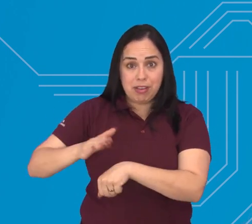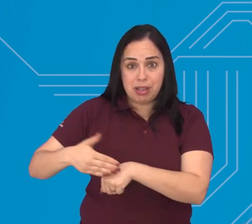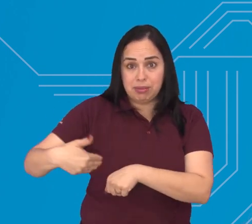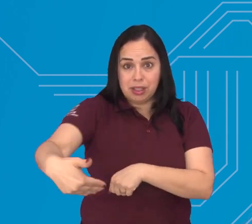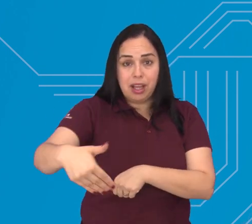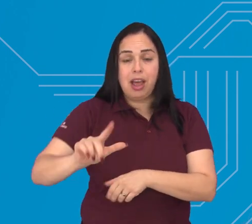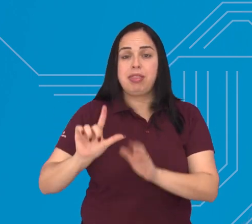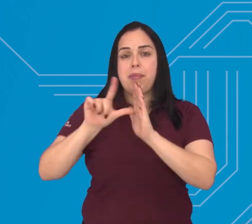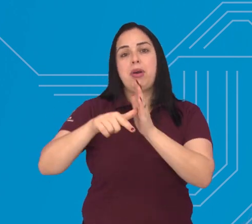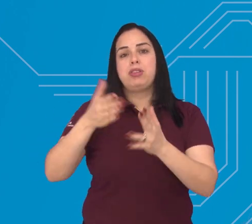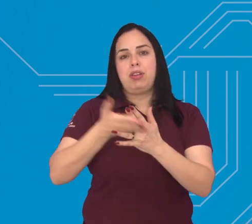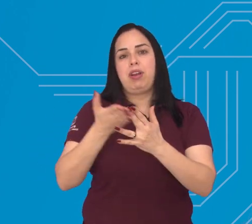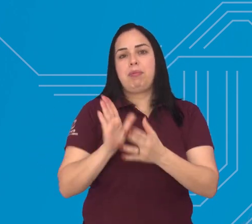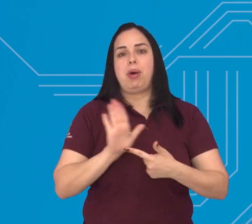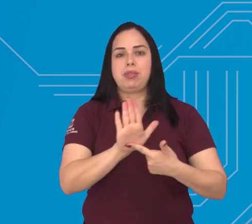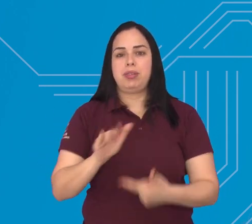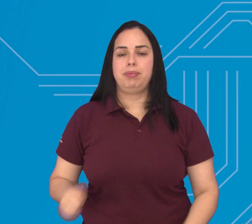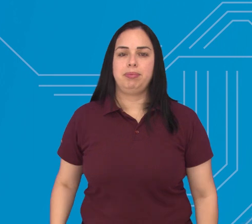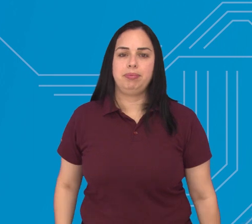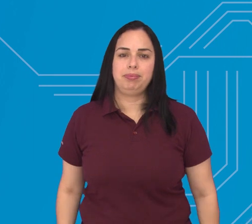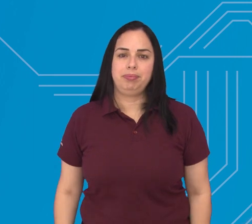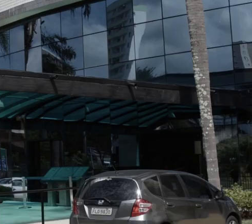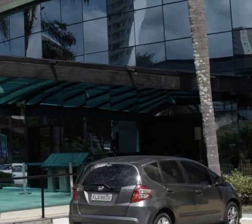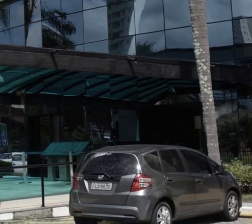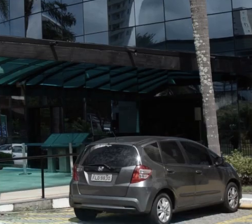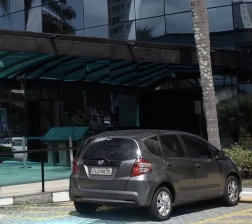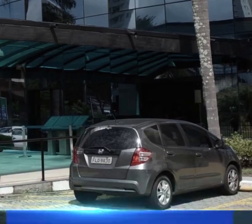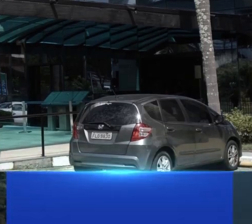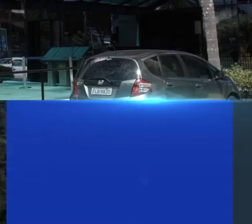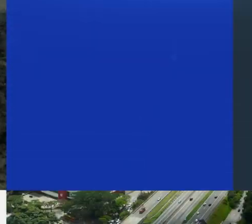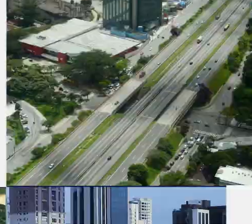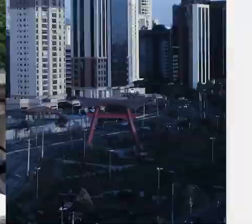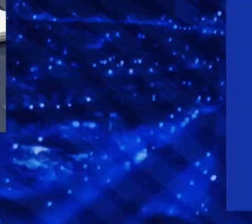tema. Tudo isso é depois do intervalo.